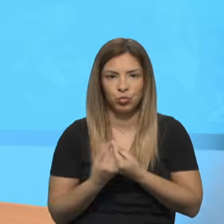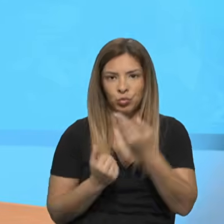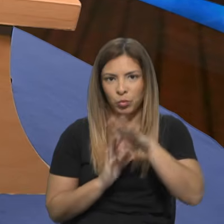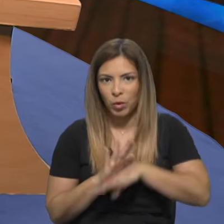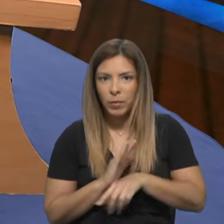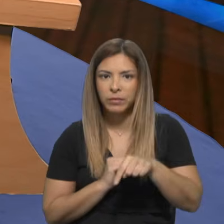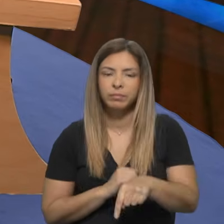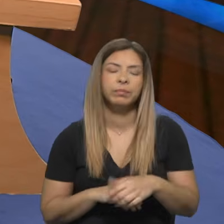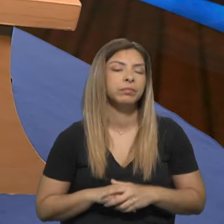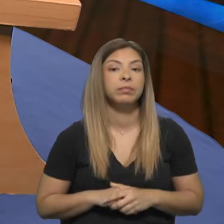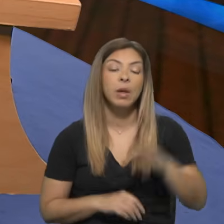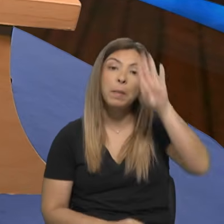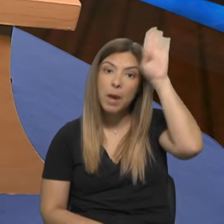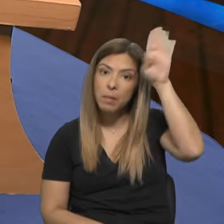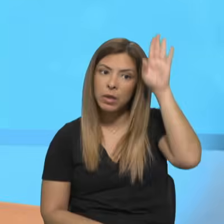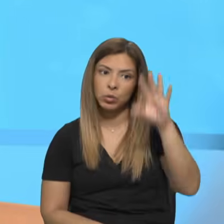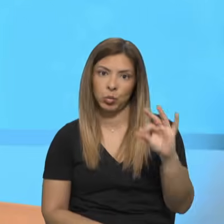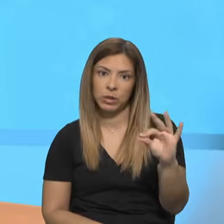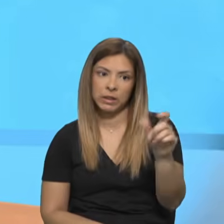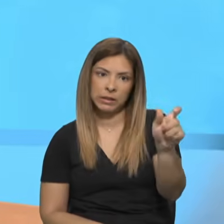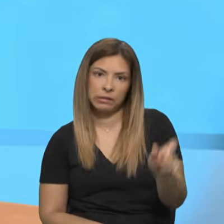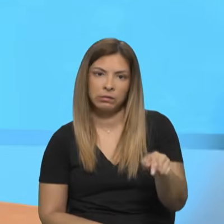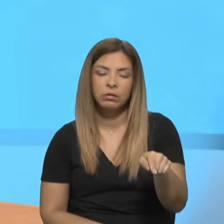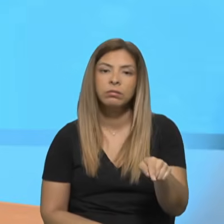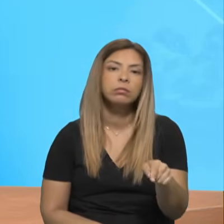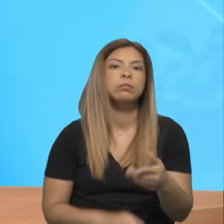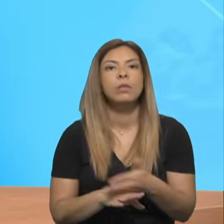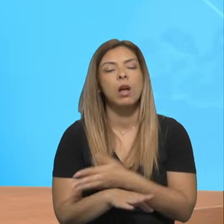O Papa Leão XIV, ainda